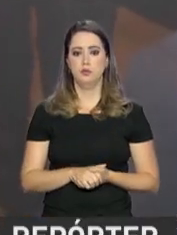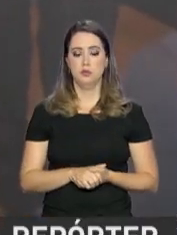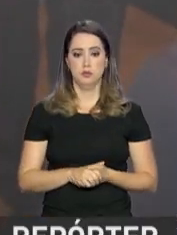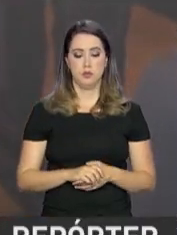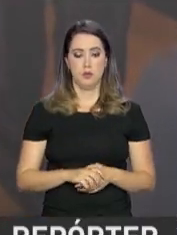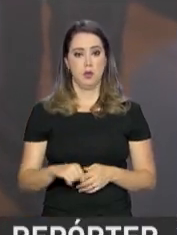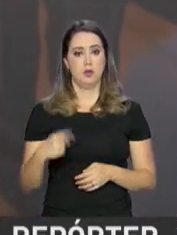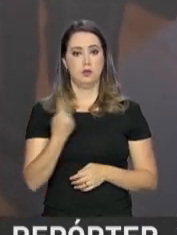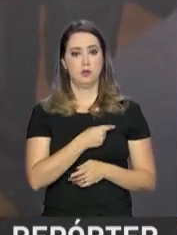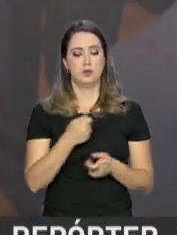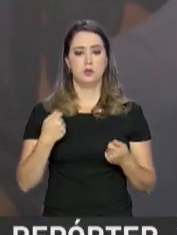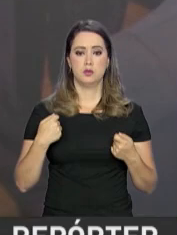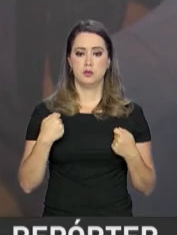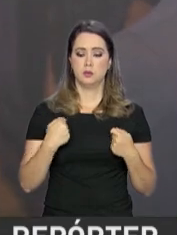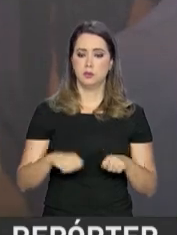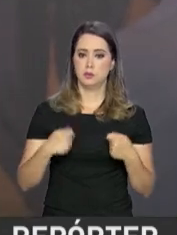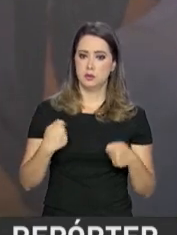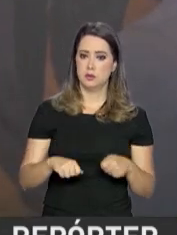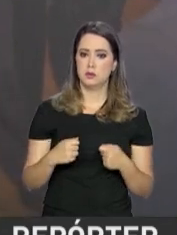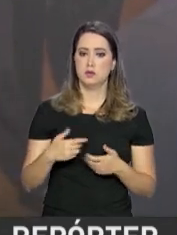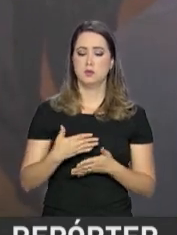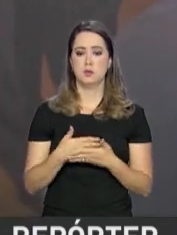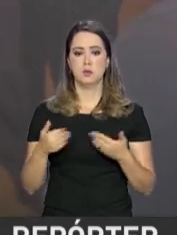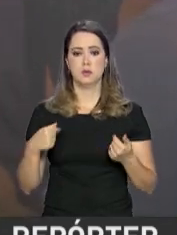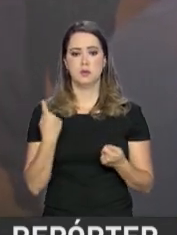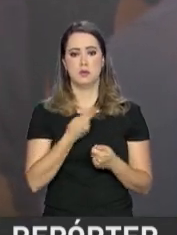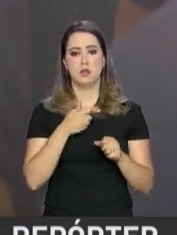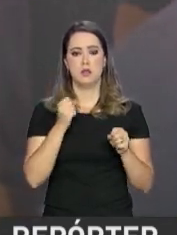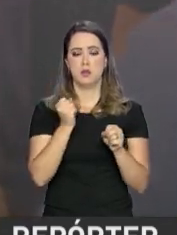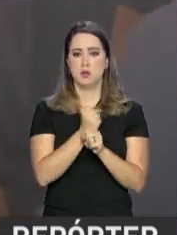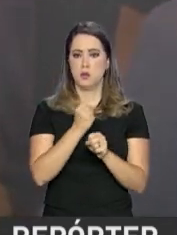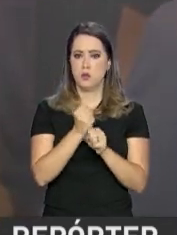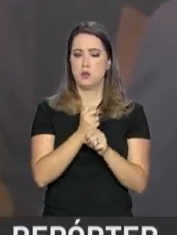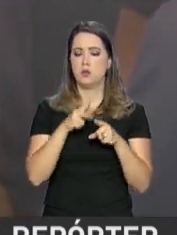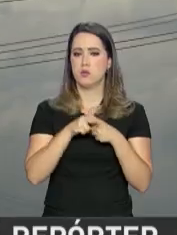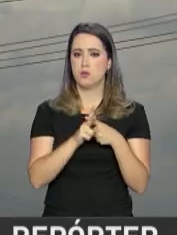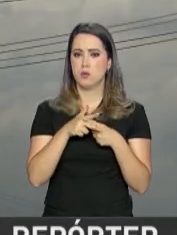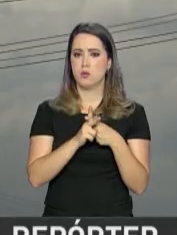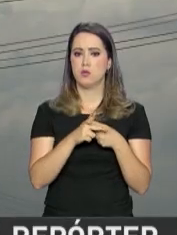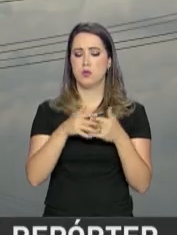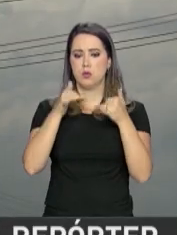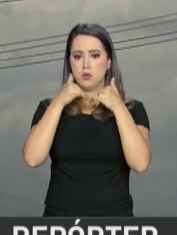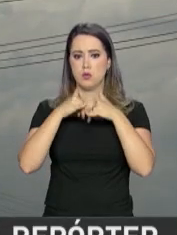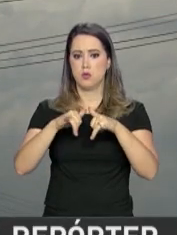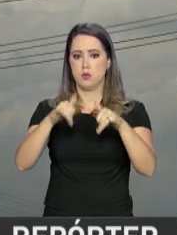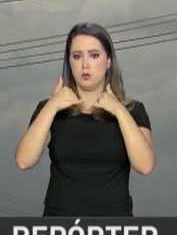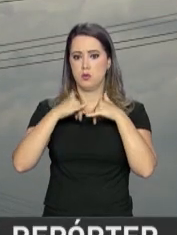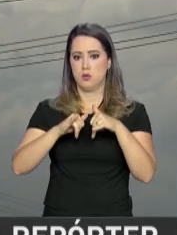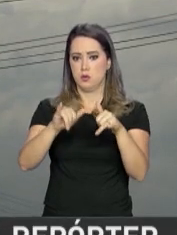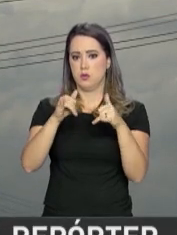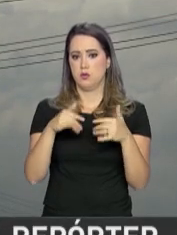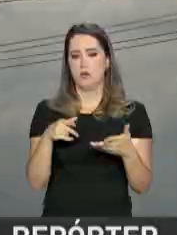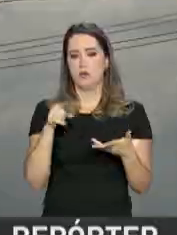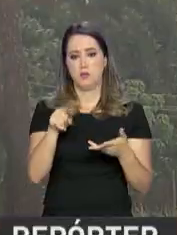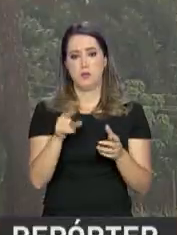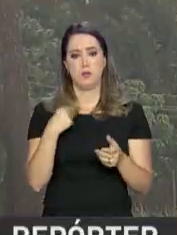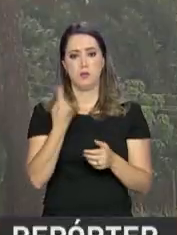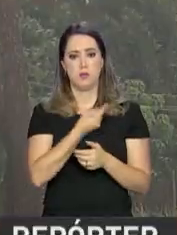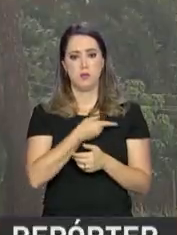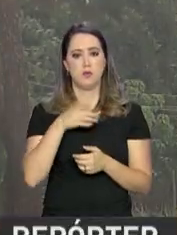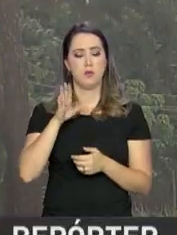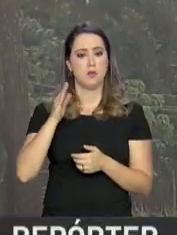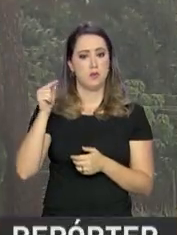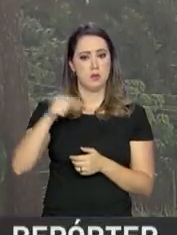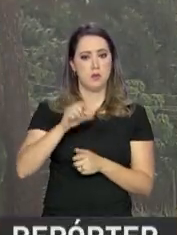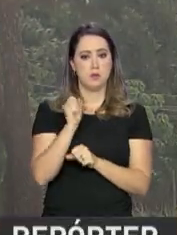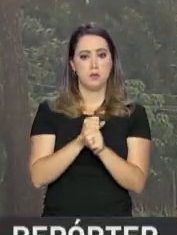nós melhorarmos toda a nossa infraestrutura e logística de transmissão, tanto que vamos ter